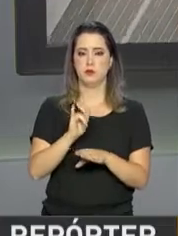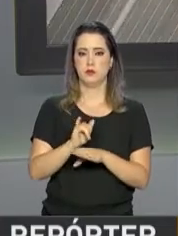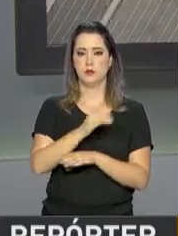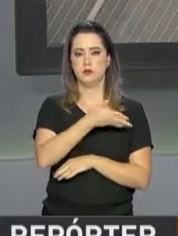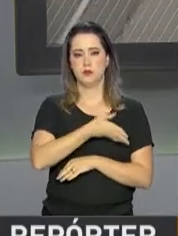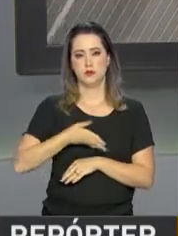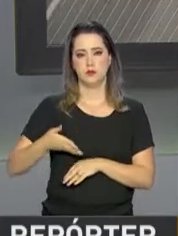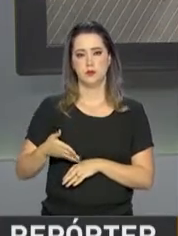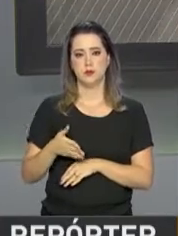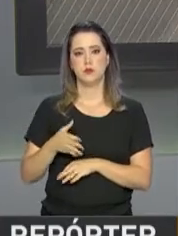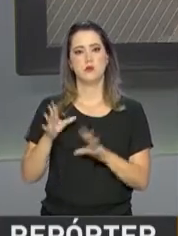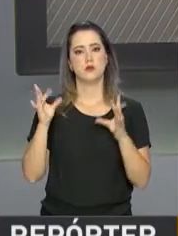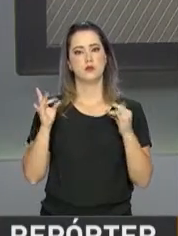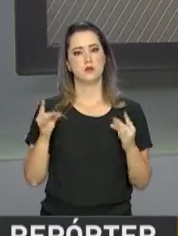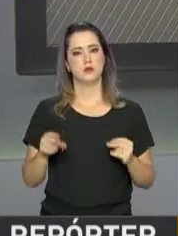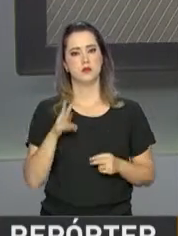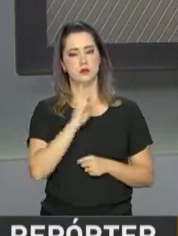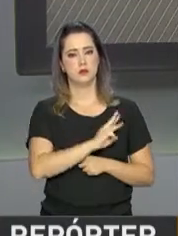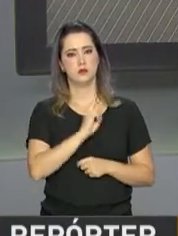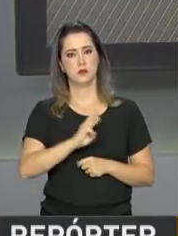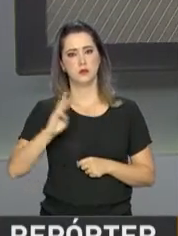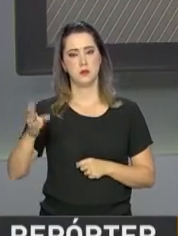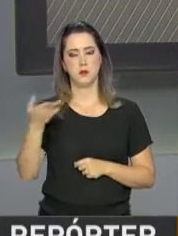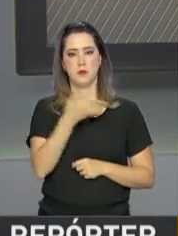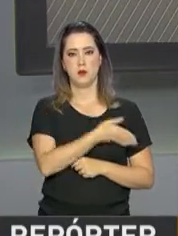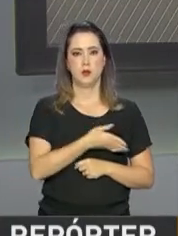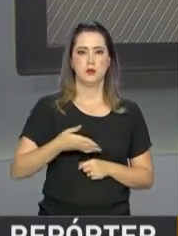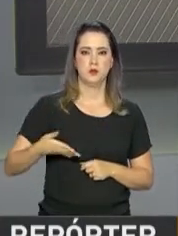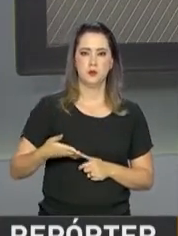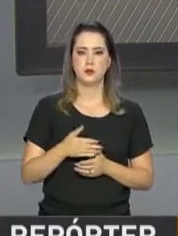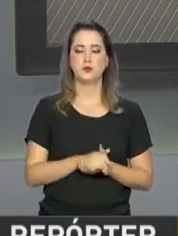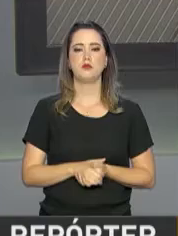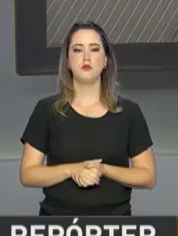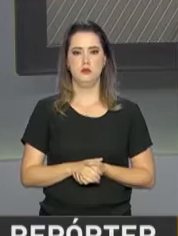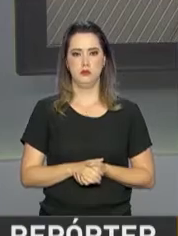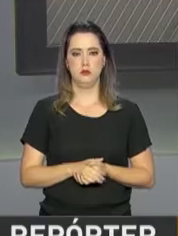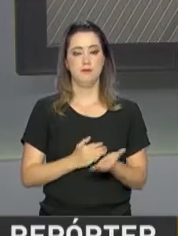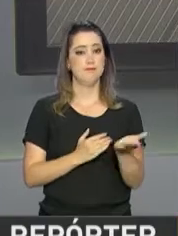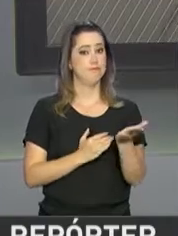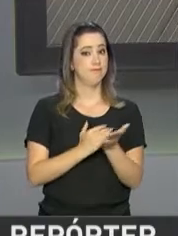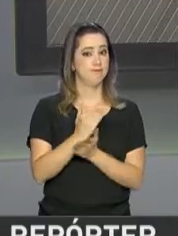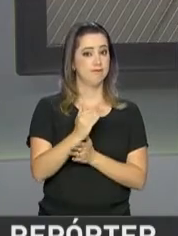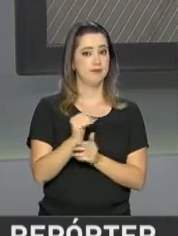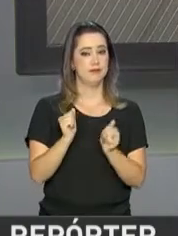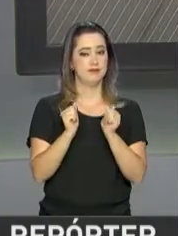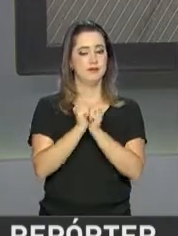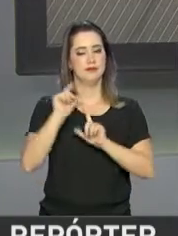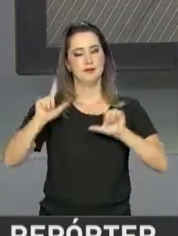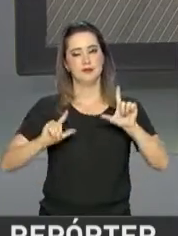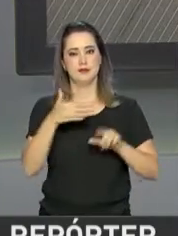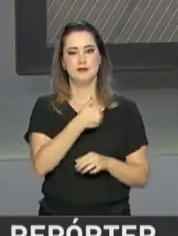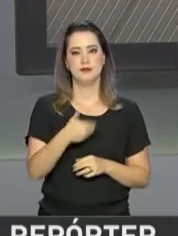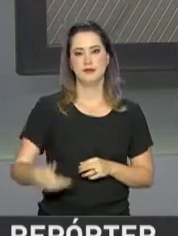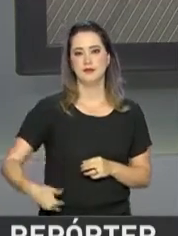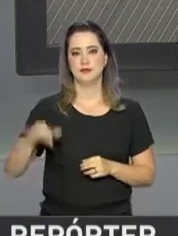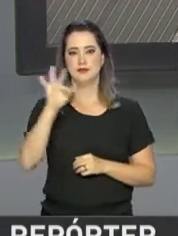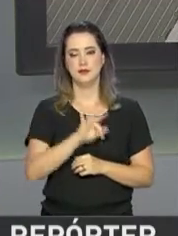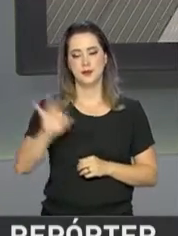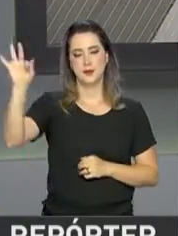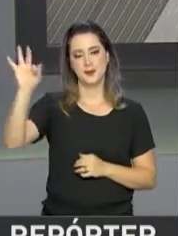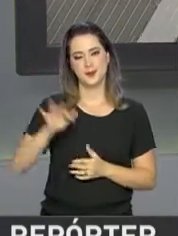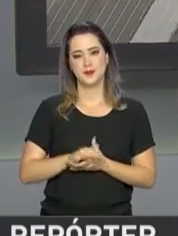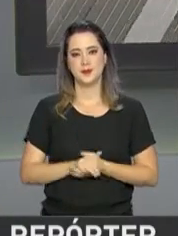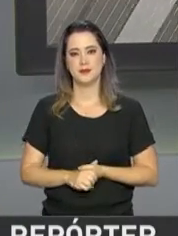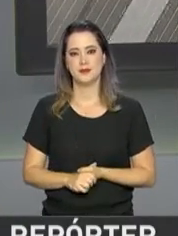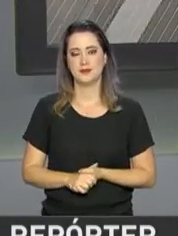as reportagens do youtube e toda a nossa programação também está na página da nbr na internet continue com a gente aqui na nbr a tv